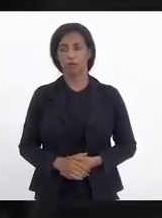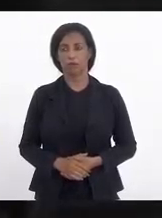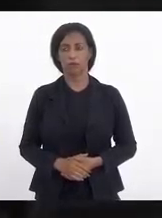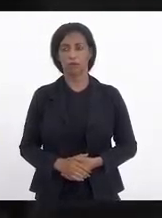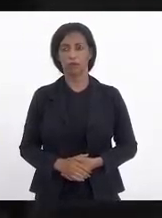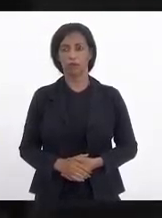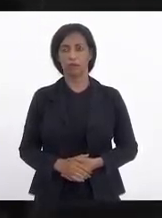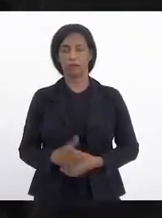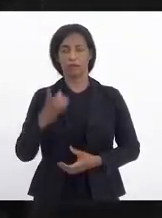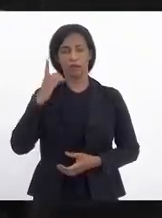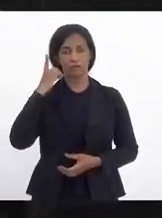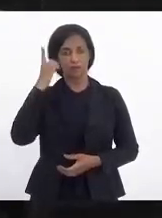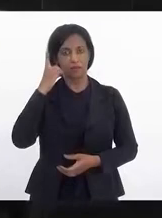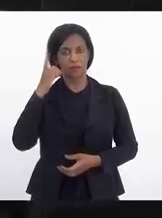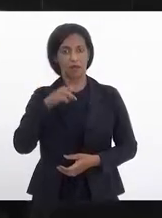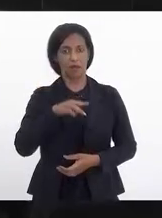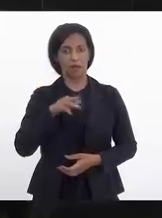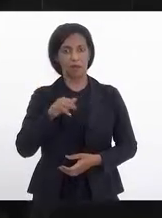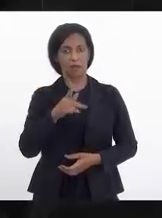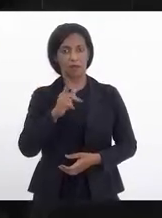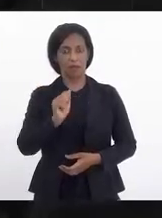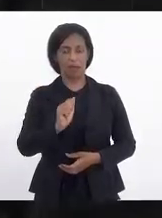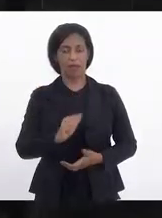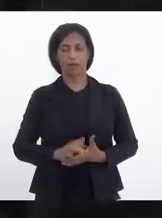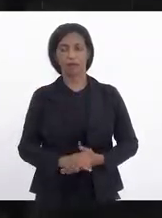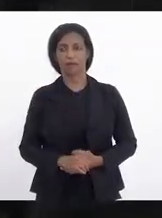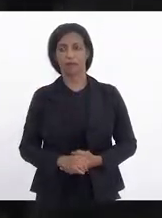a cada Martha Rocha